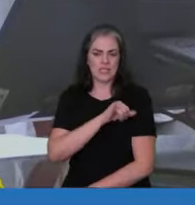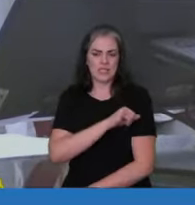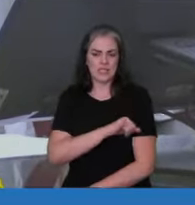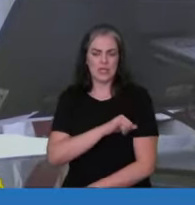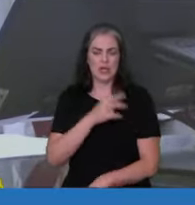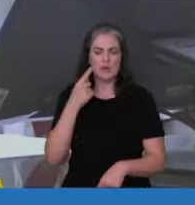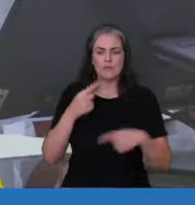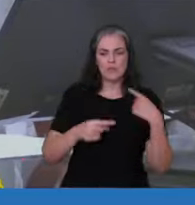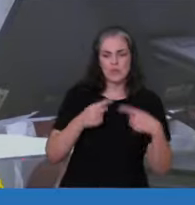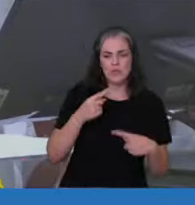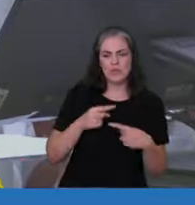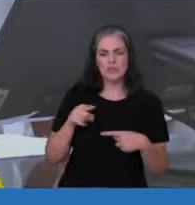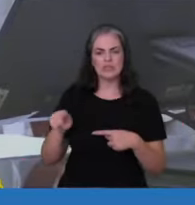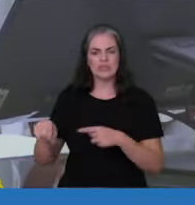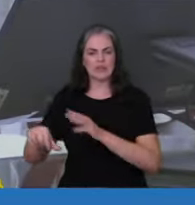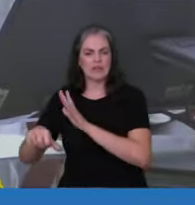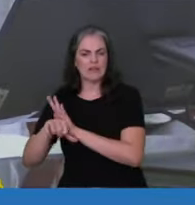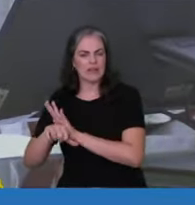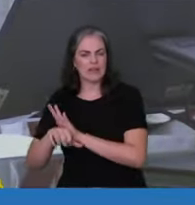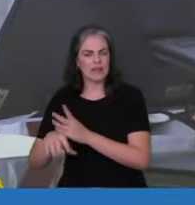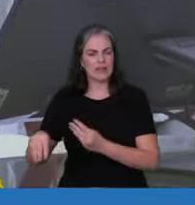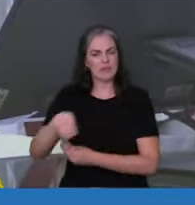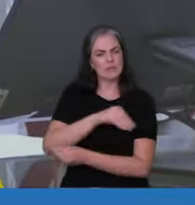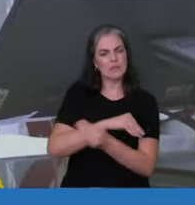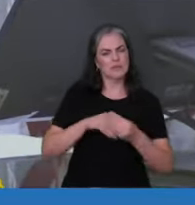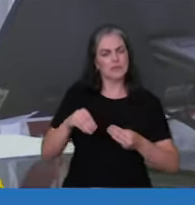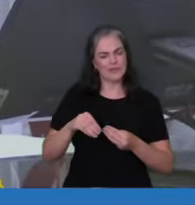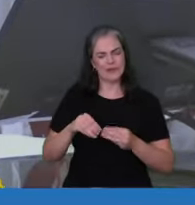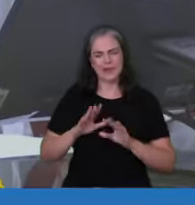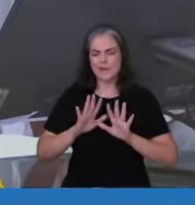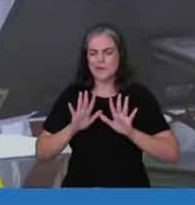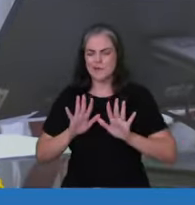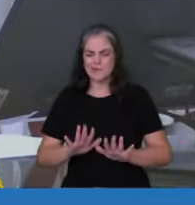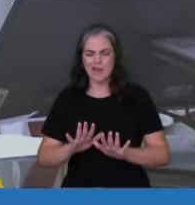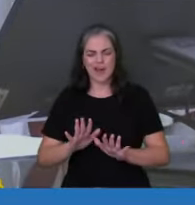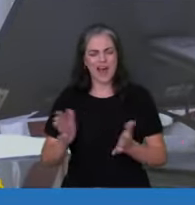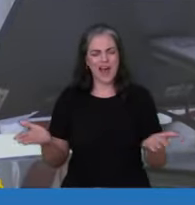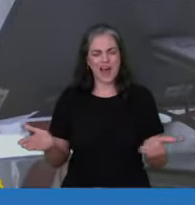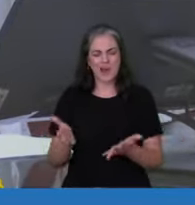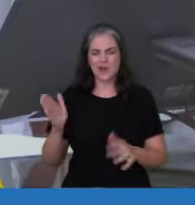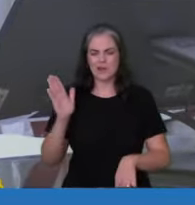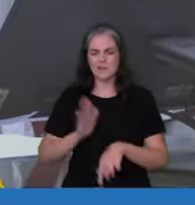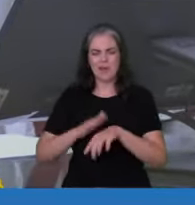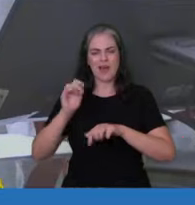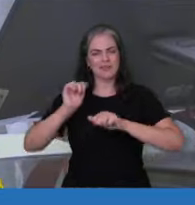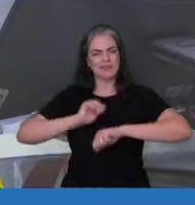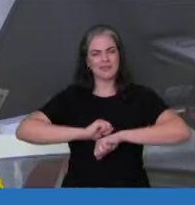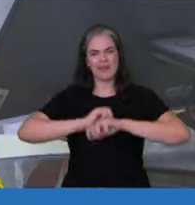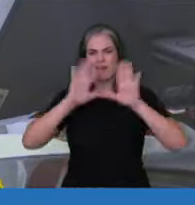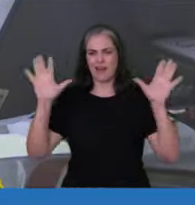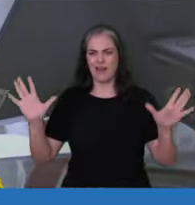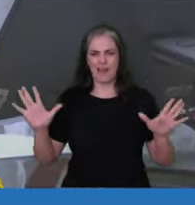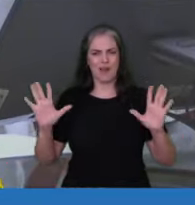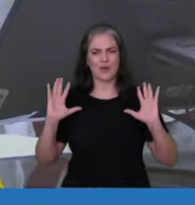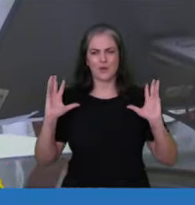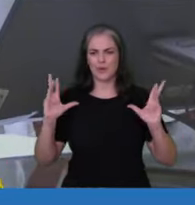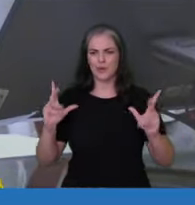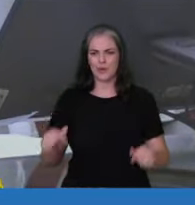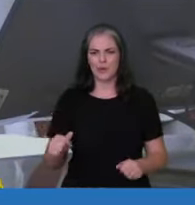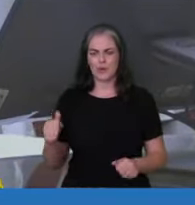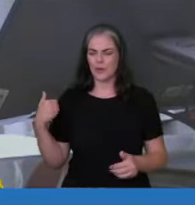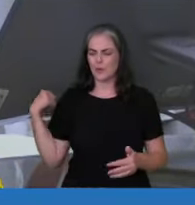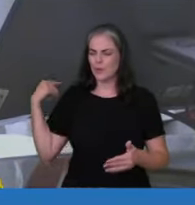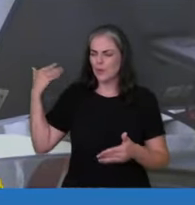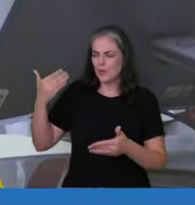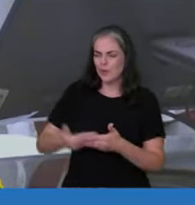no nosso Estado, ficou evidente a digital do Estado em todos os momentos desses últimos 6 anos.